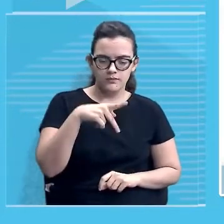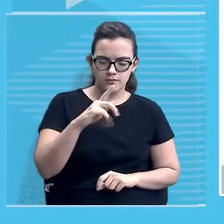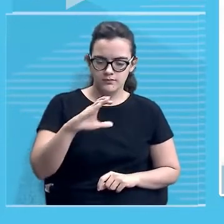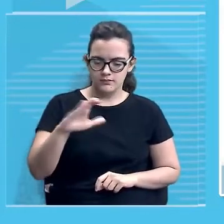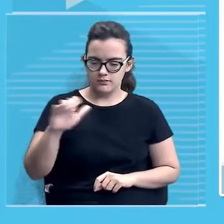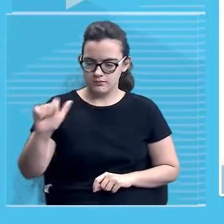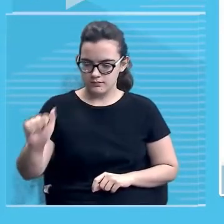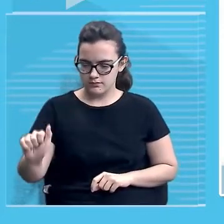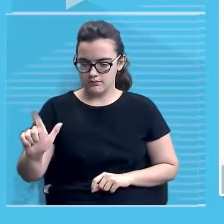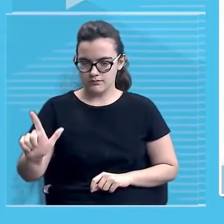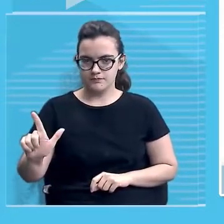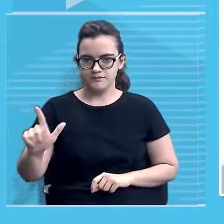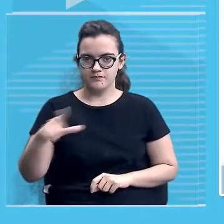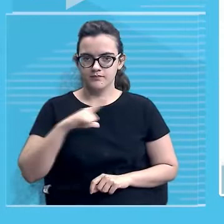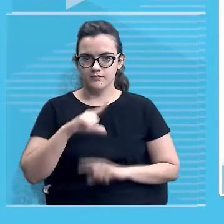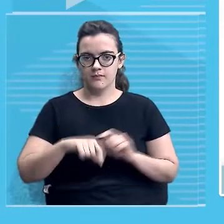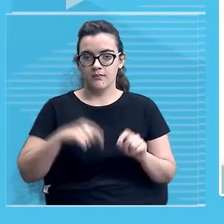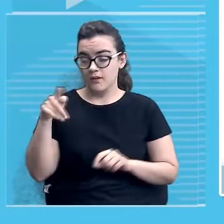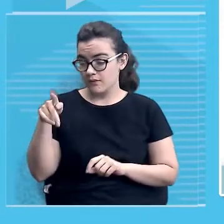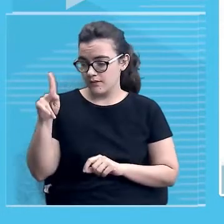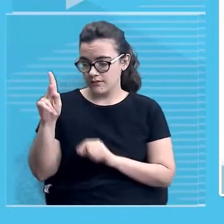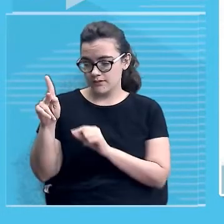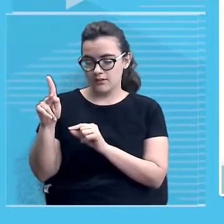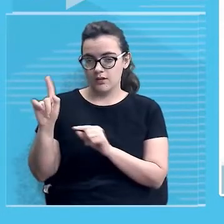Por conta desse prefixozinho cal.